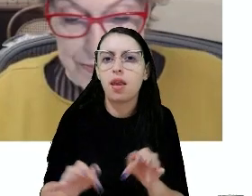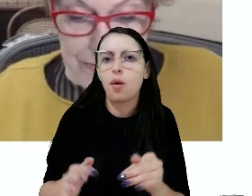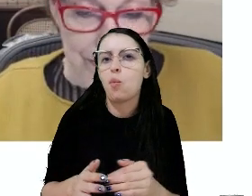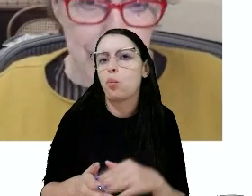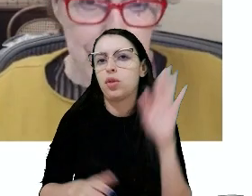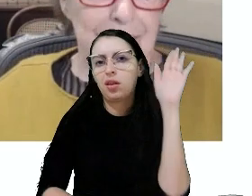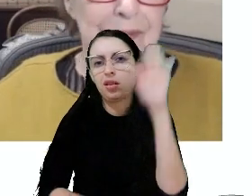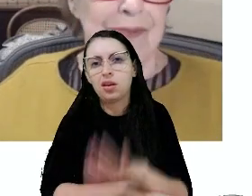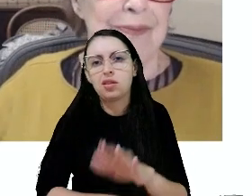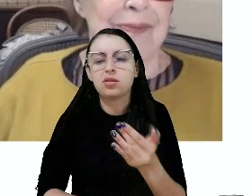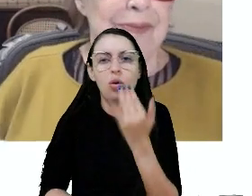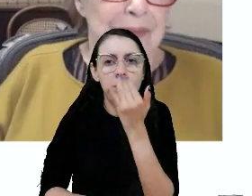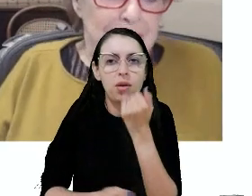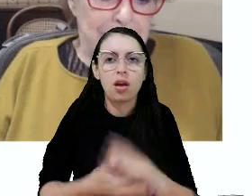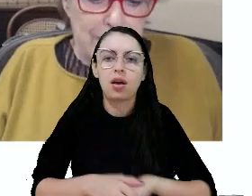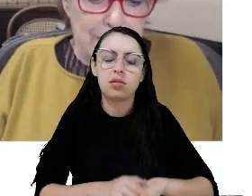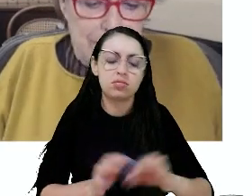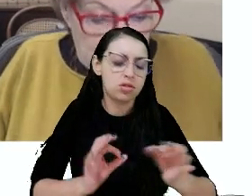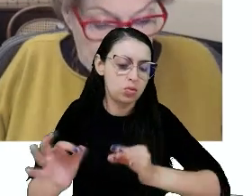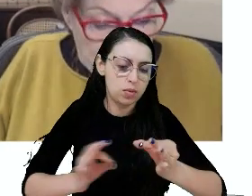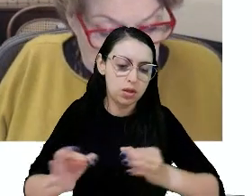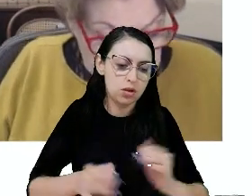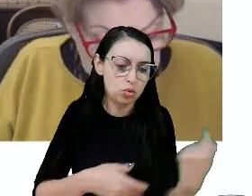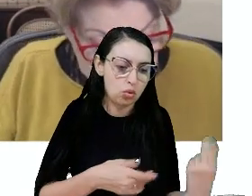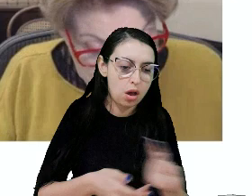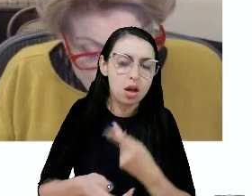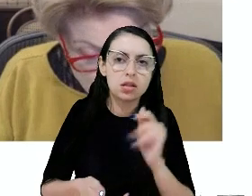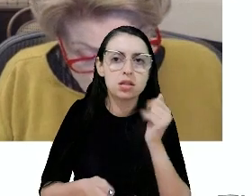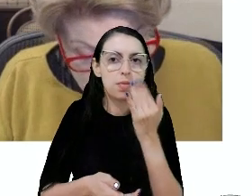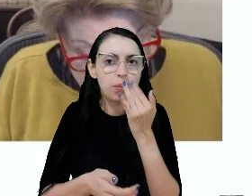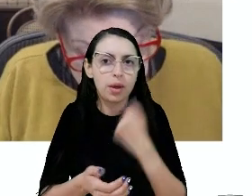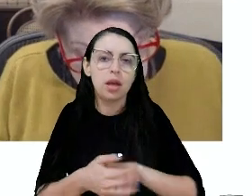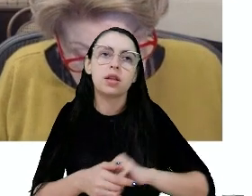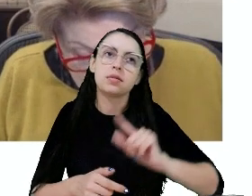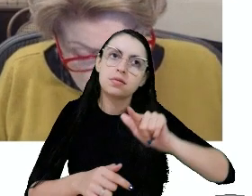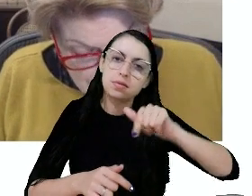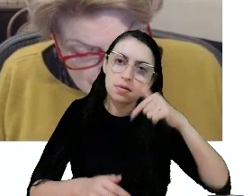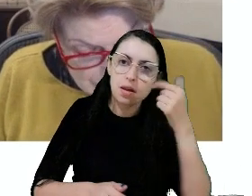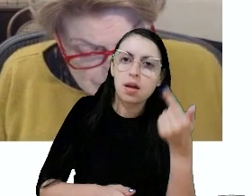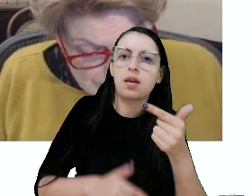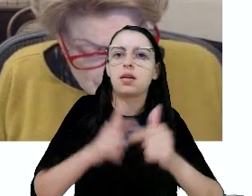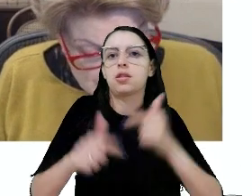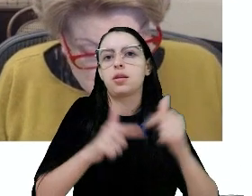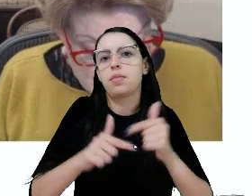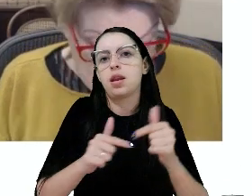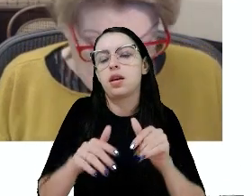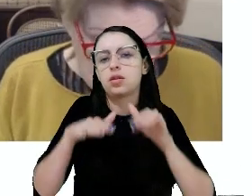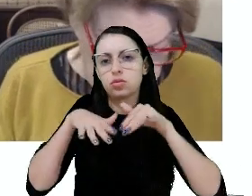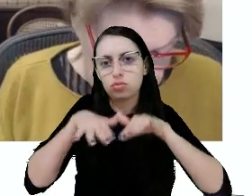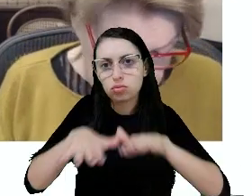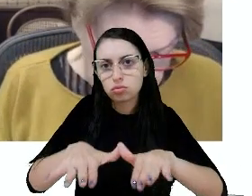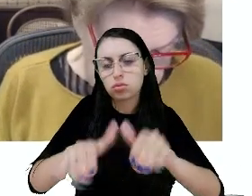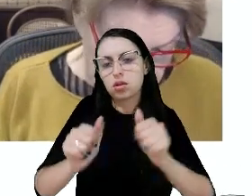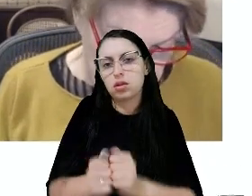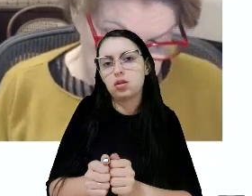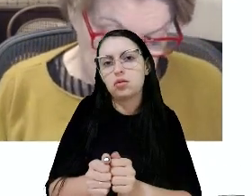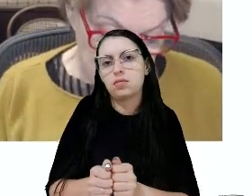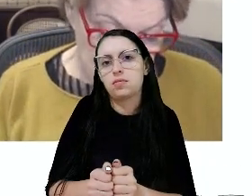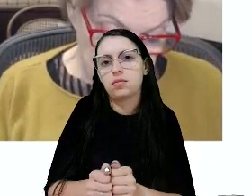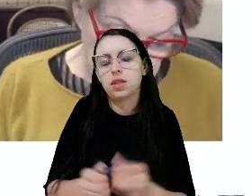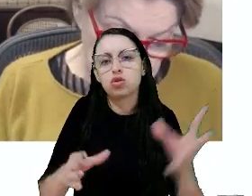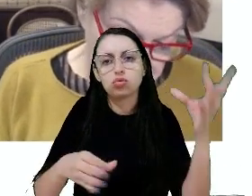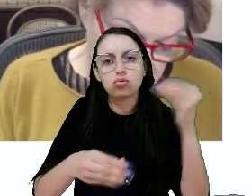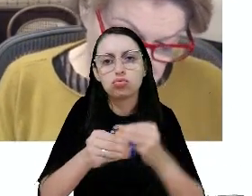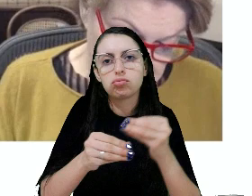tarde, ela jantava, comia rapidinho, ajeitava alguma coisa para a gente comer, saía para trabalhar em outro lugar, como costureira,